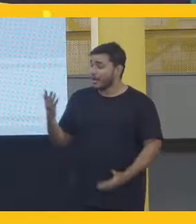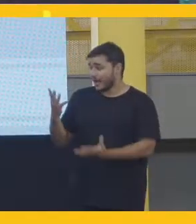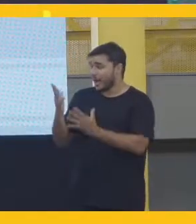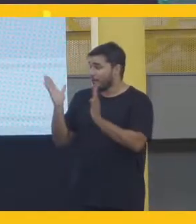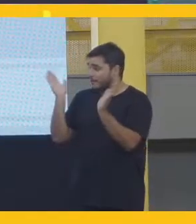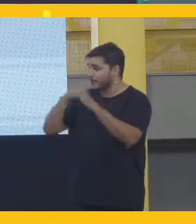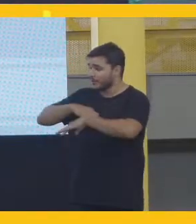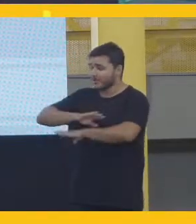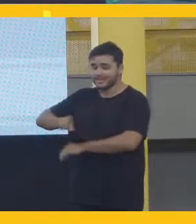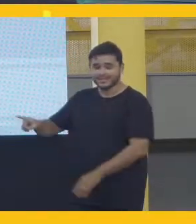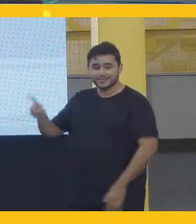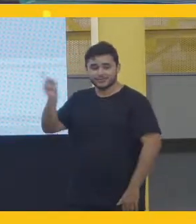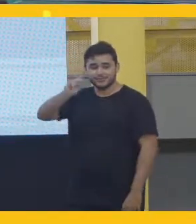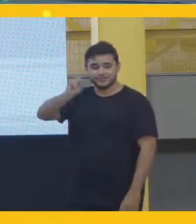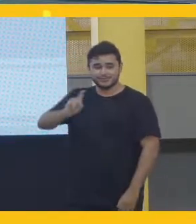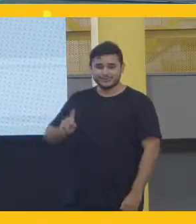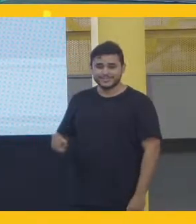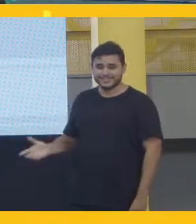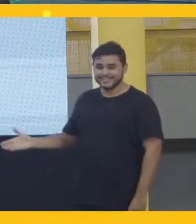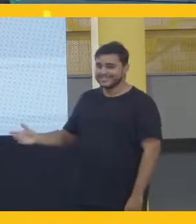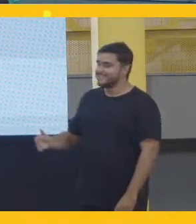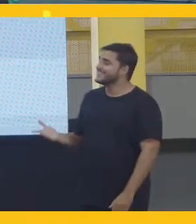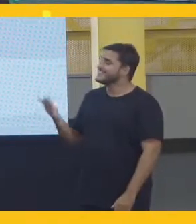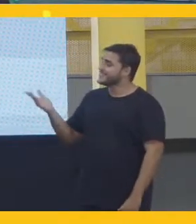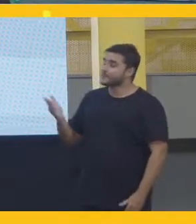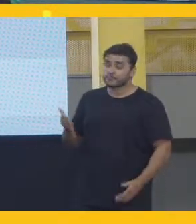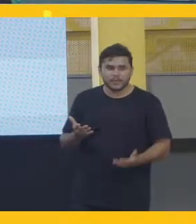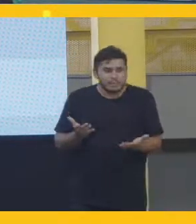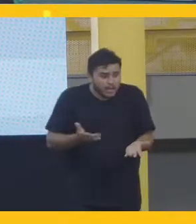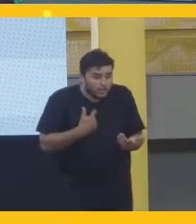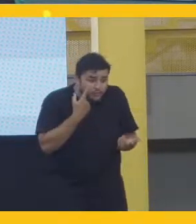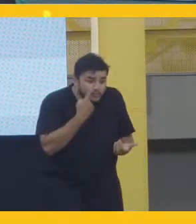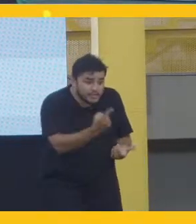Mas você fala, Douglas, estava aí então um raio de luz.